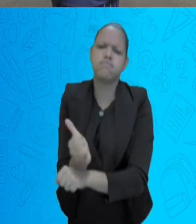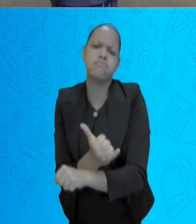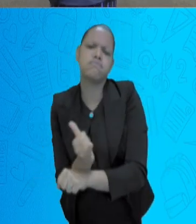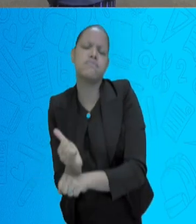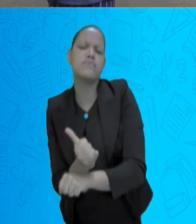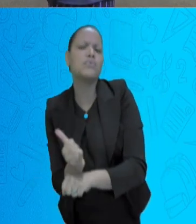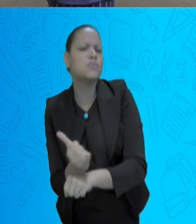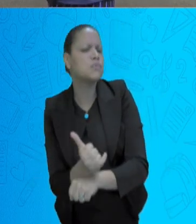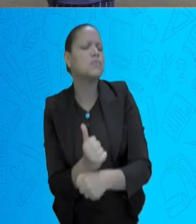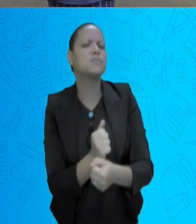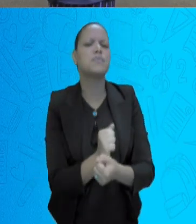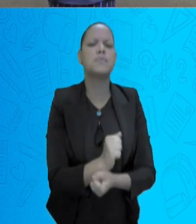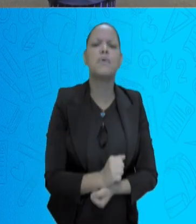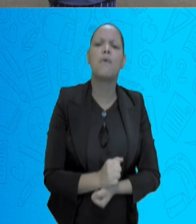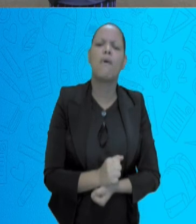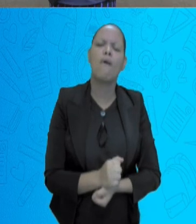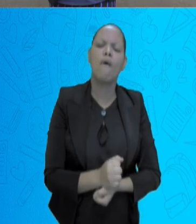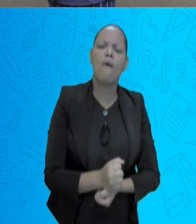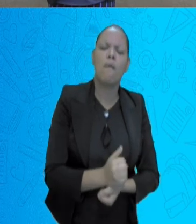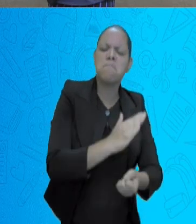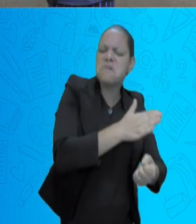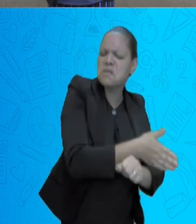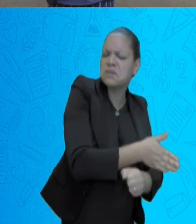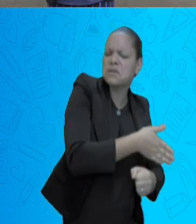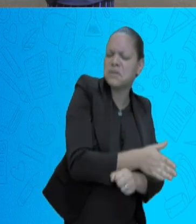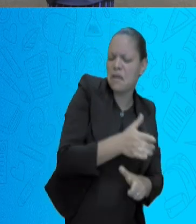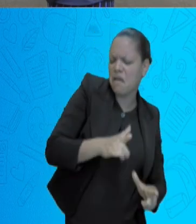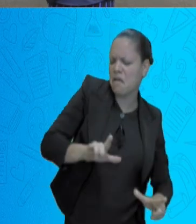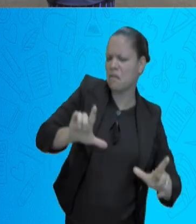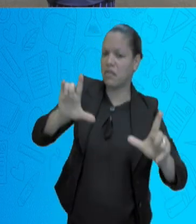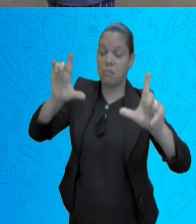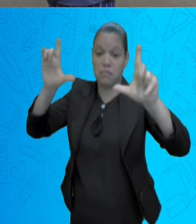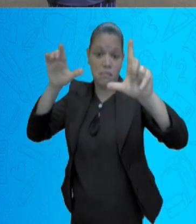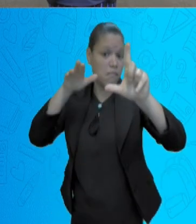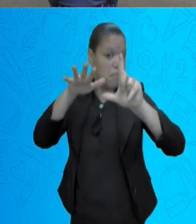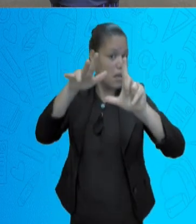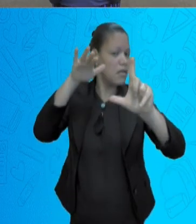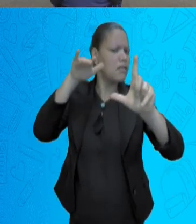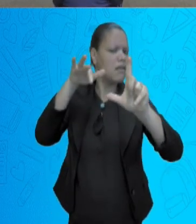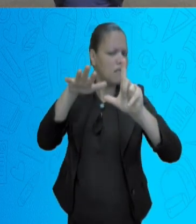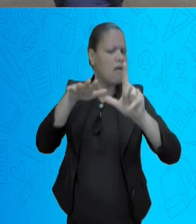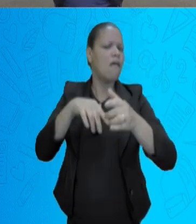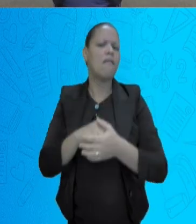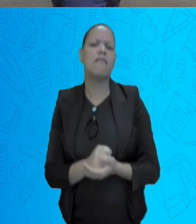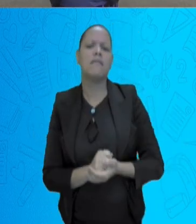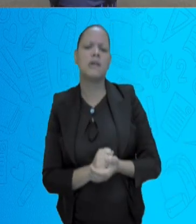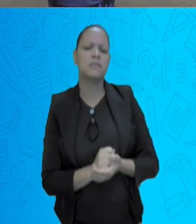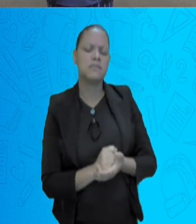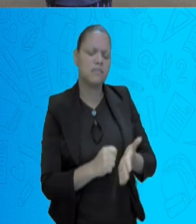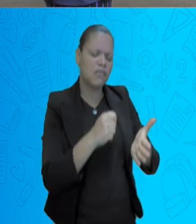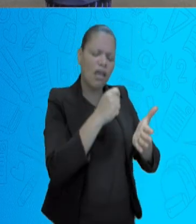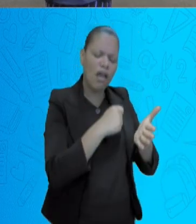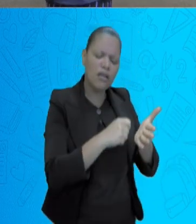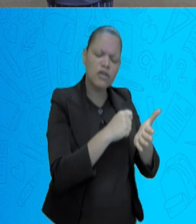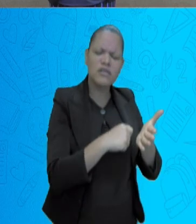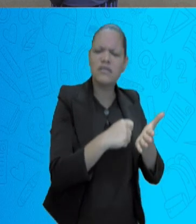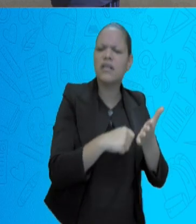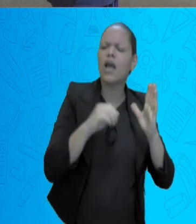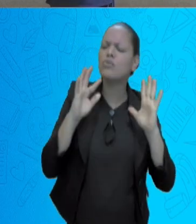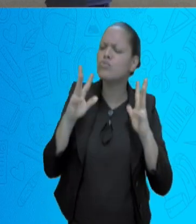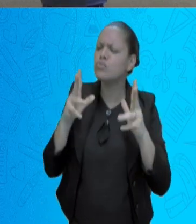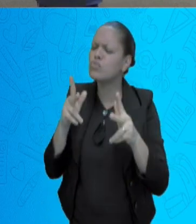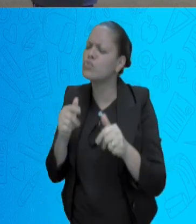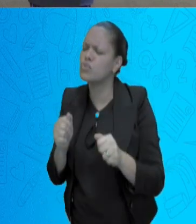usado a internet? Isso tudo você também vai anotar quais são as suas ações para estudar em